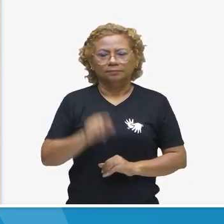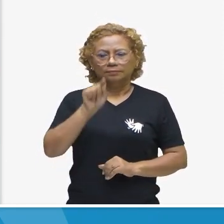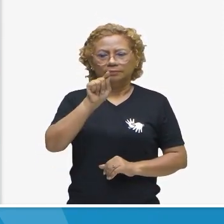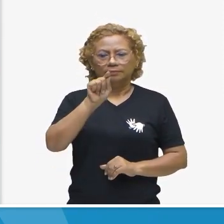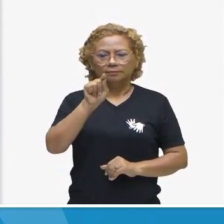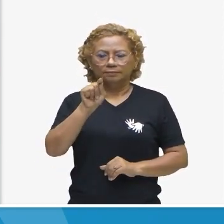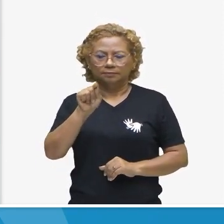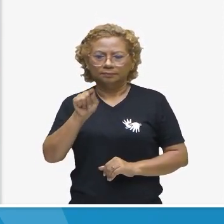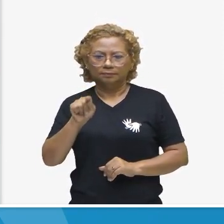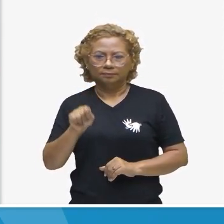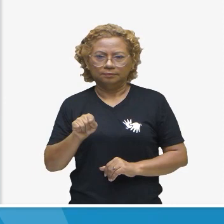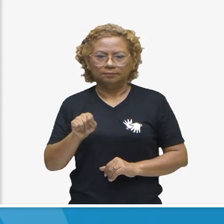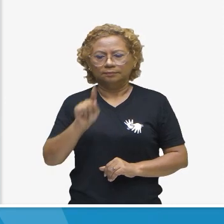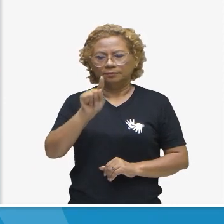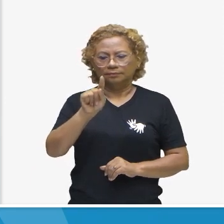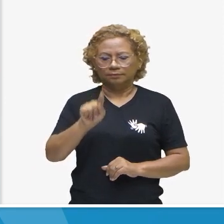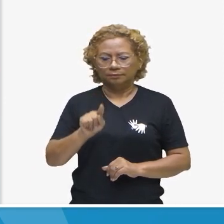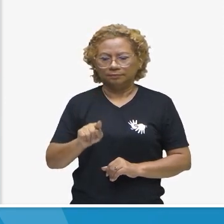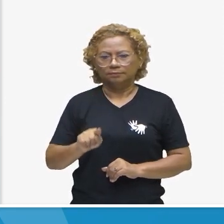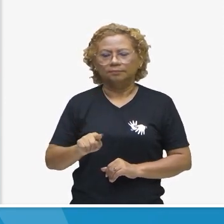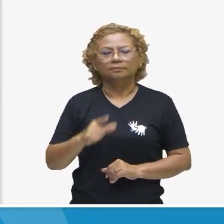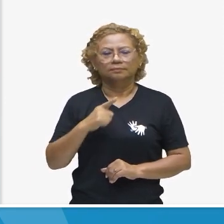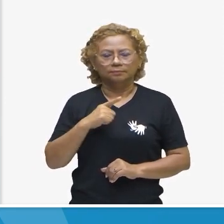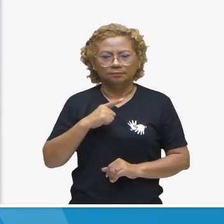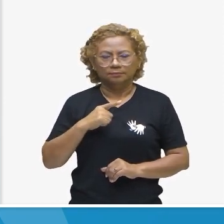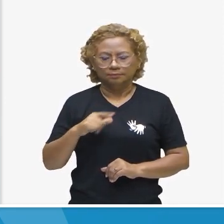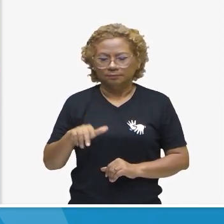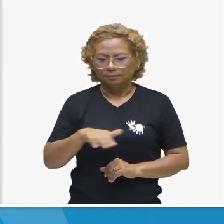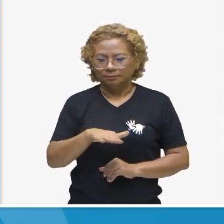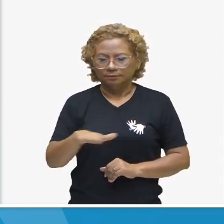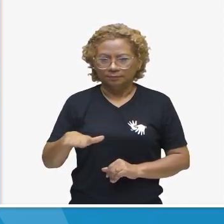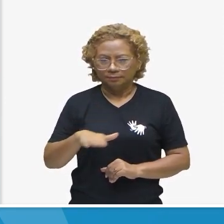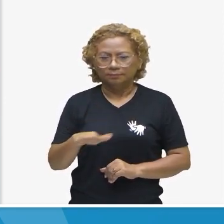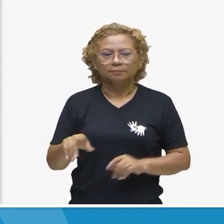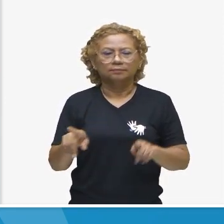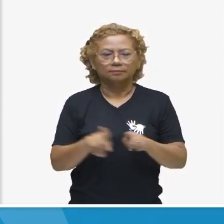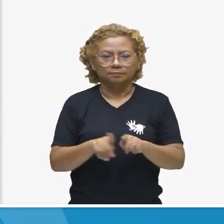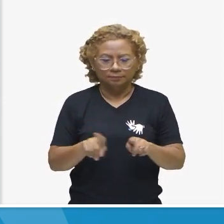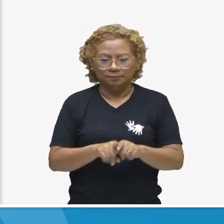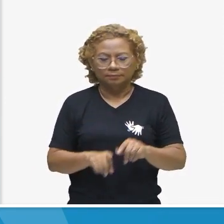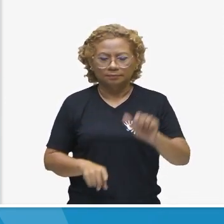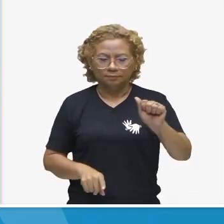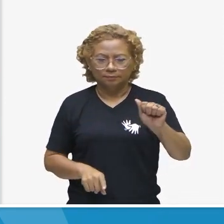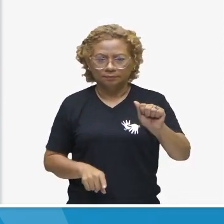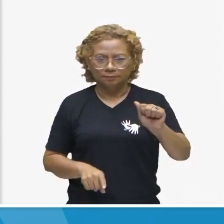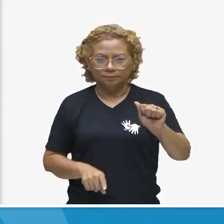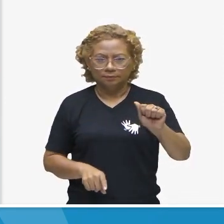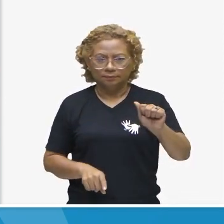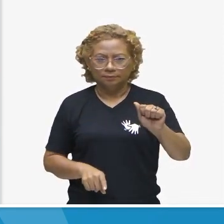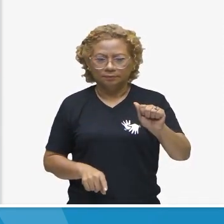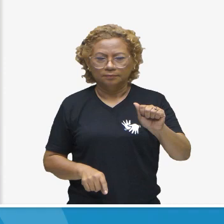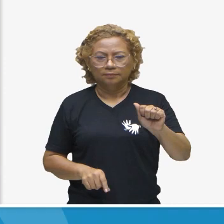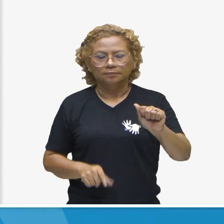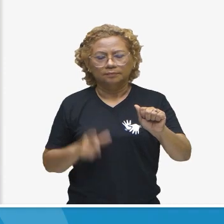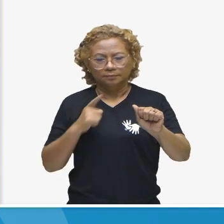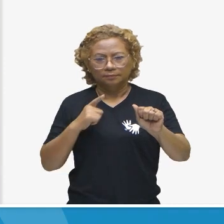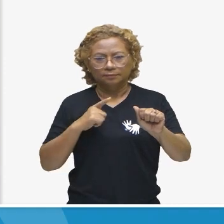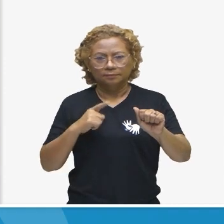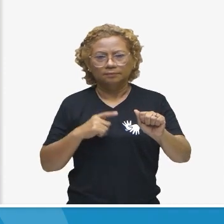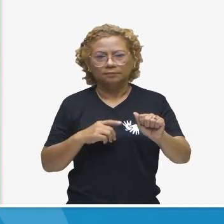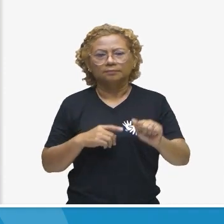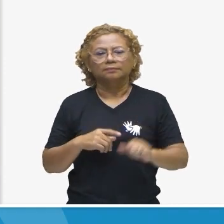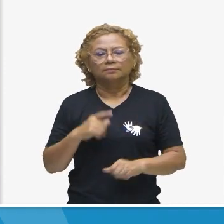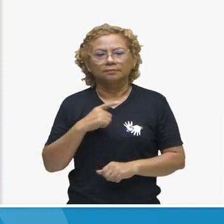formado aqui no chão. A mesma coisa nós teremos no ponto A. No ponto A, nós também teremos aqui,